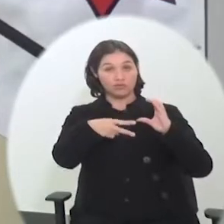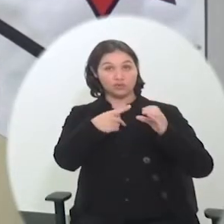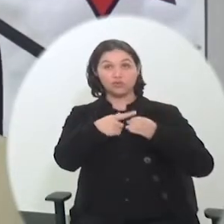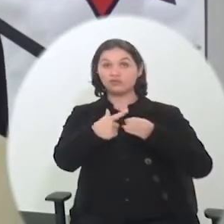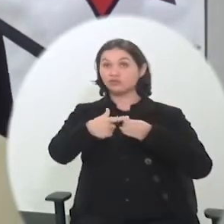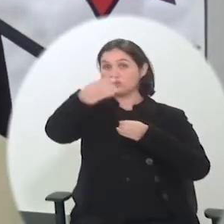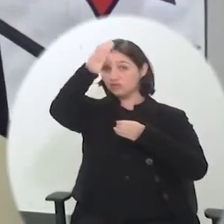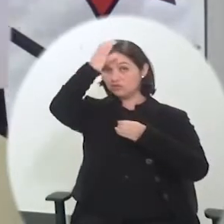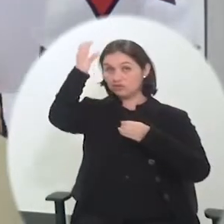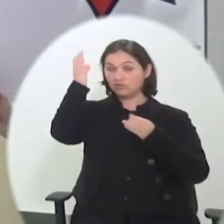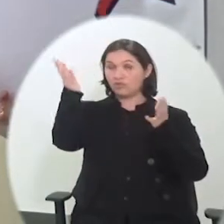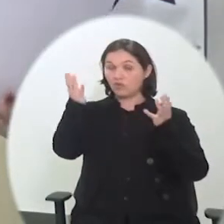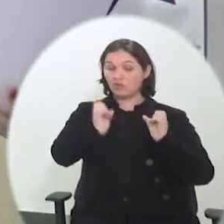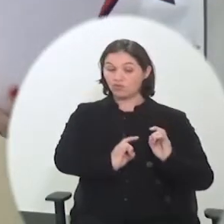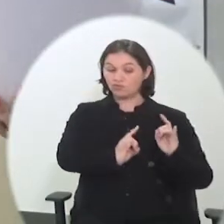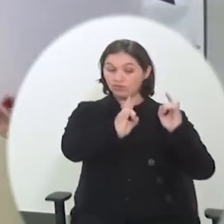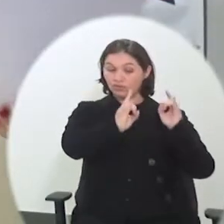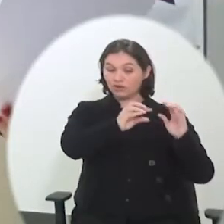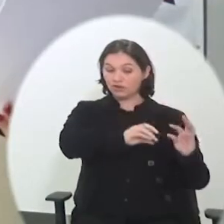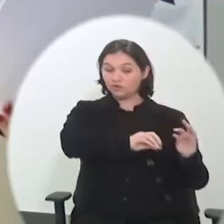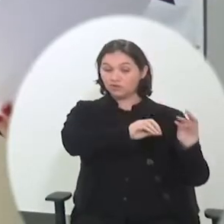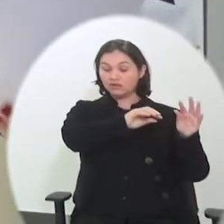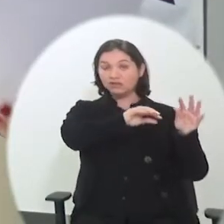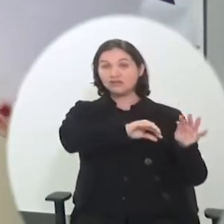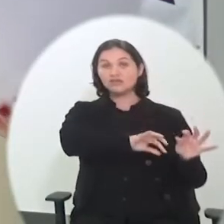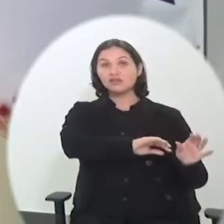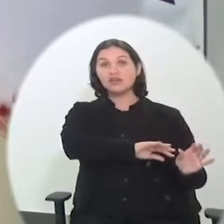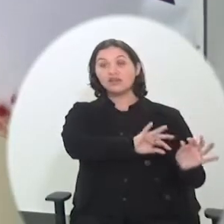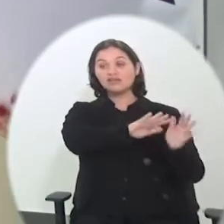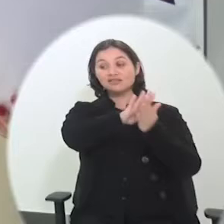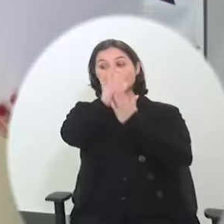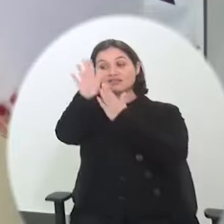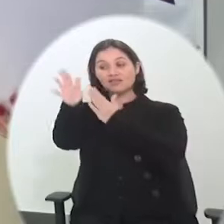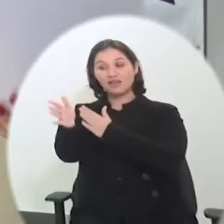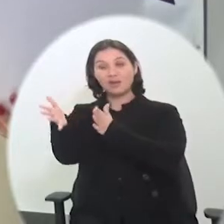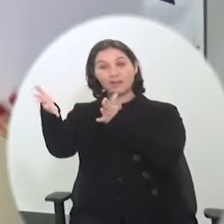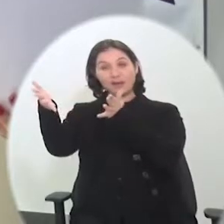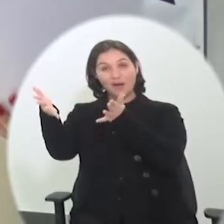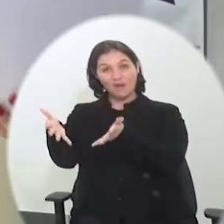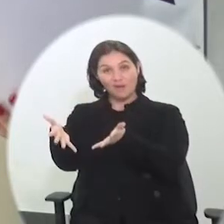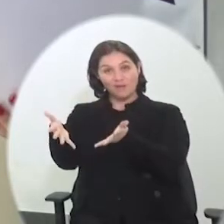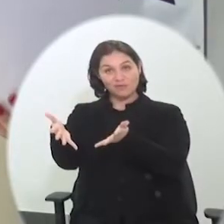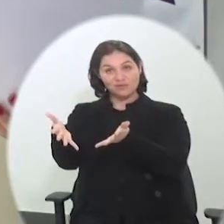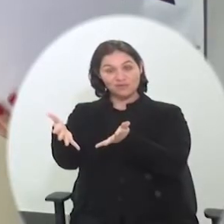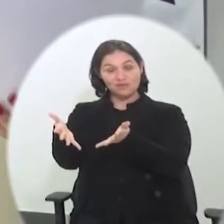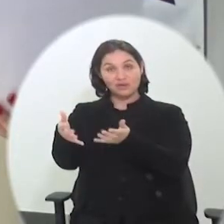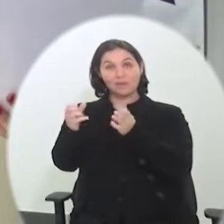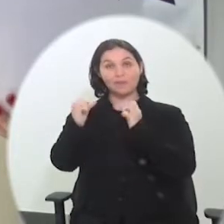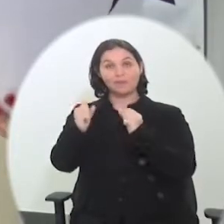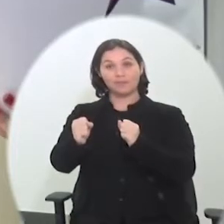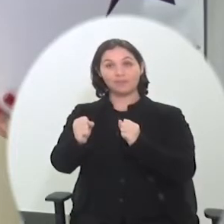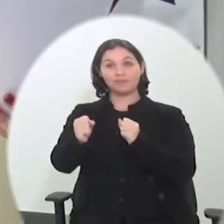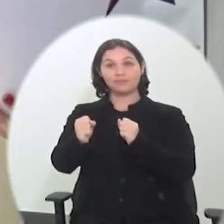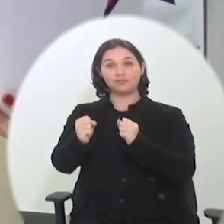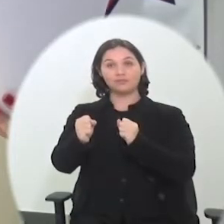nesta noite a sua sede para, em sessão especial, celebrar os 207 anos da...